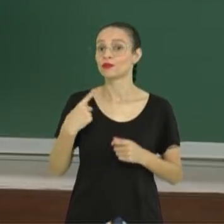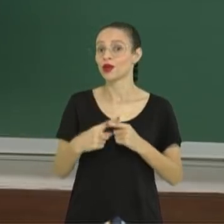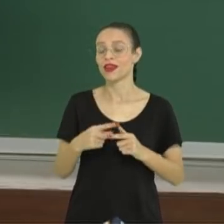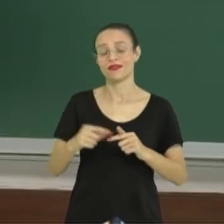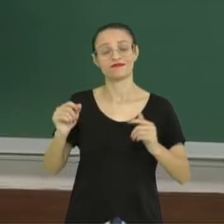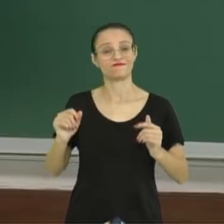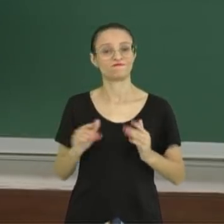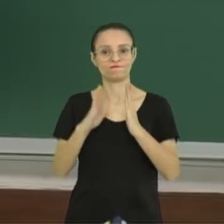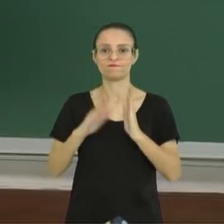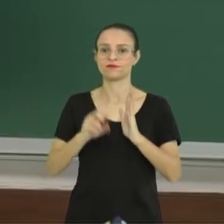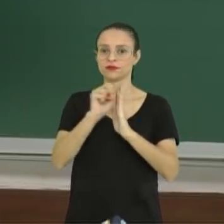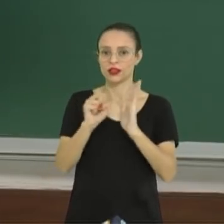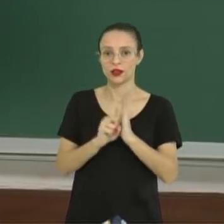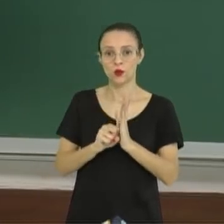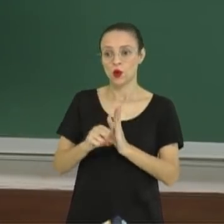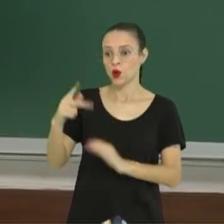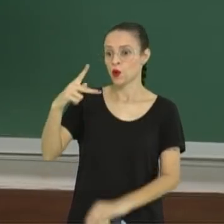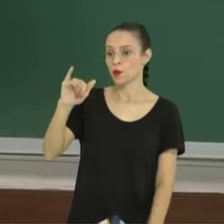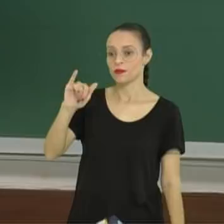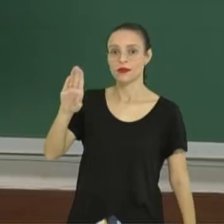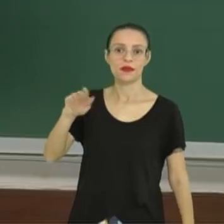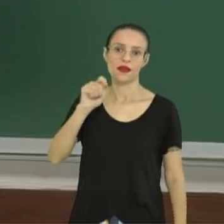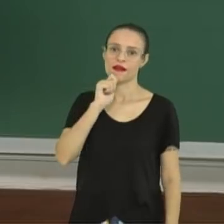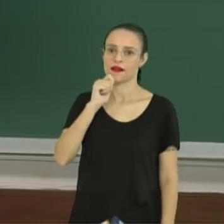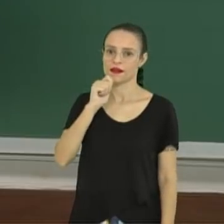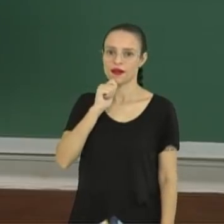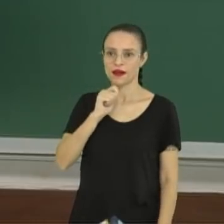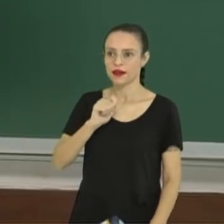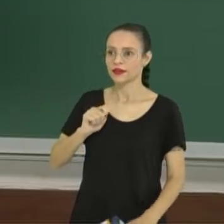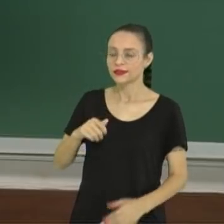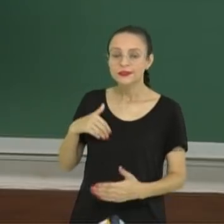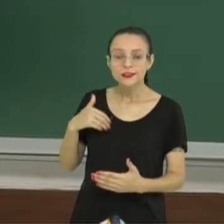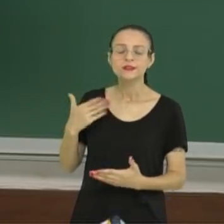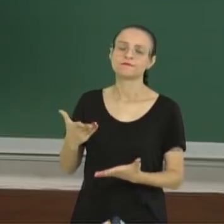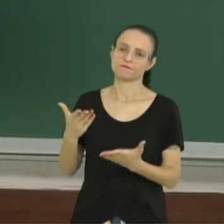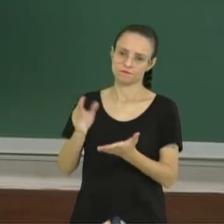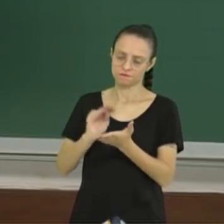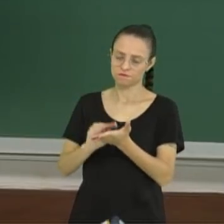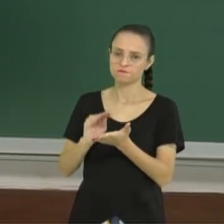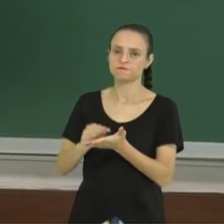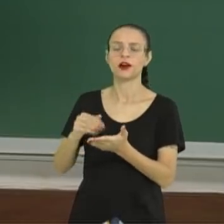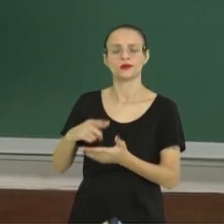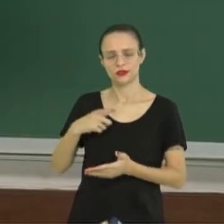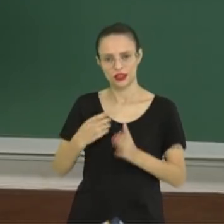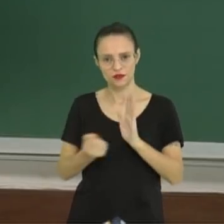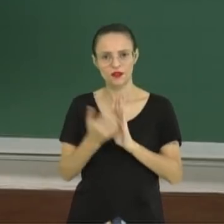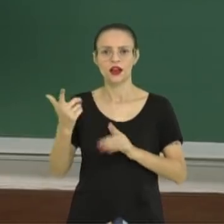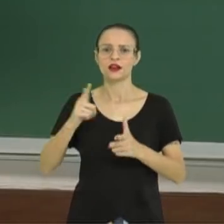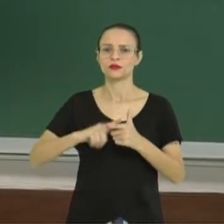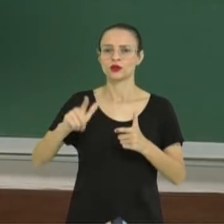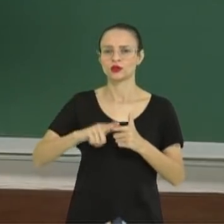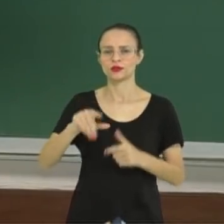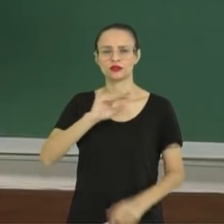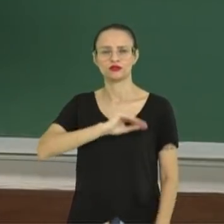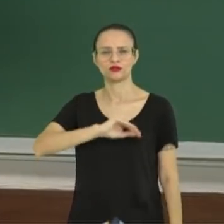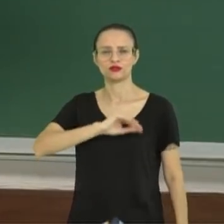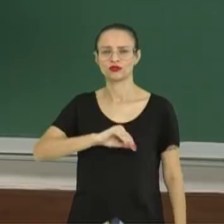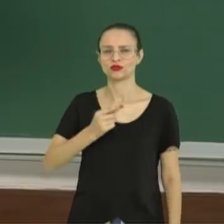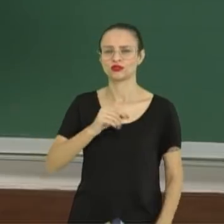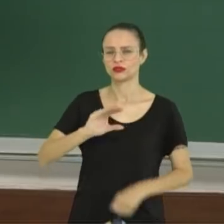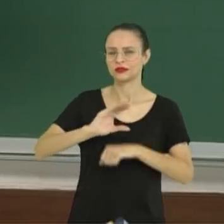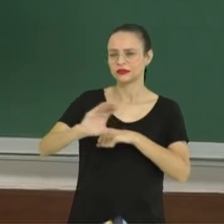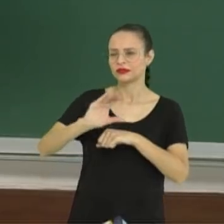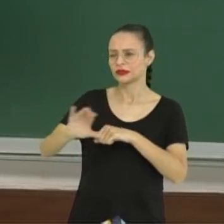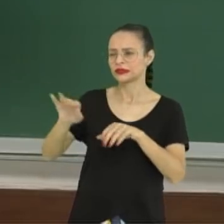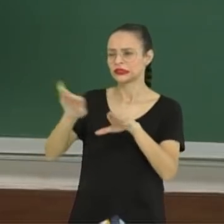né? Então o PIB ainda não é suficiente para sustentar todas as nações. Existem vários problemas, má distribuição de renda e outros mais.